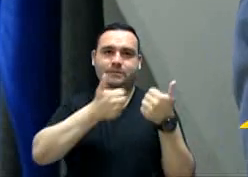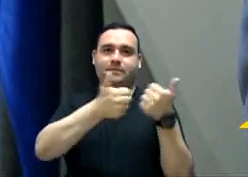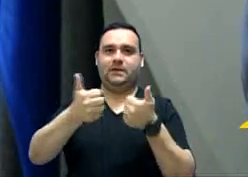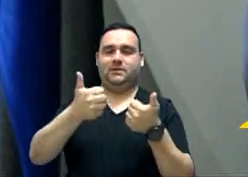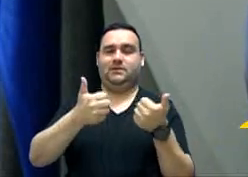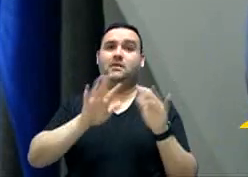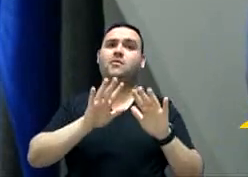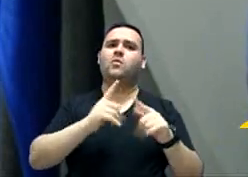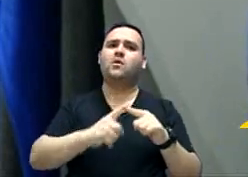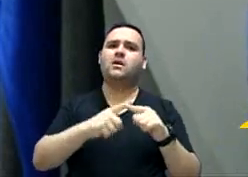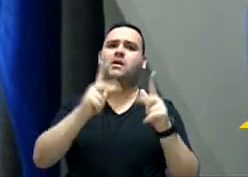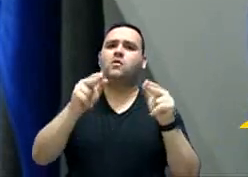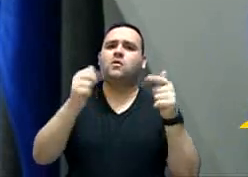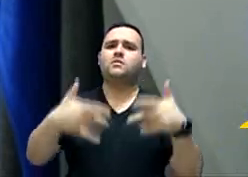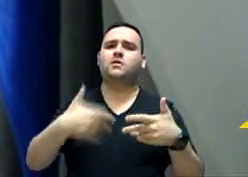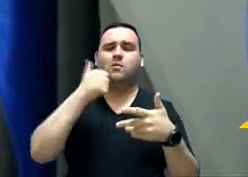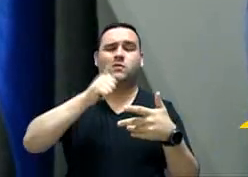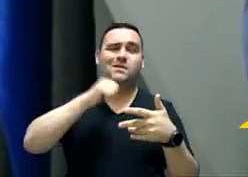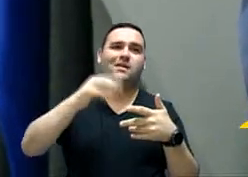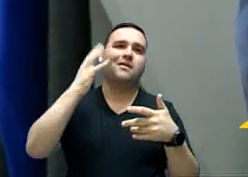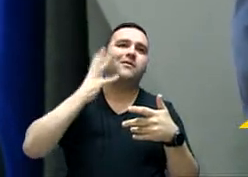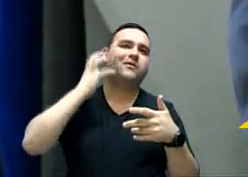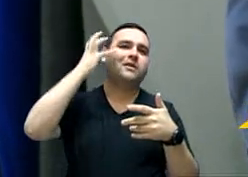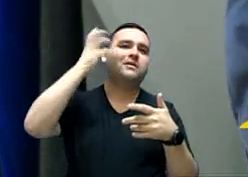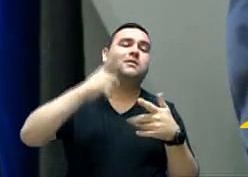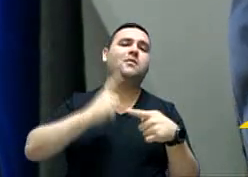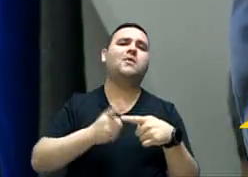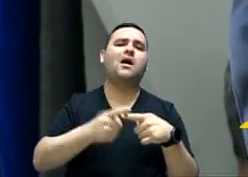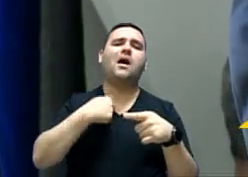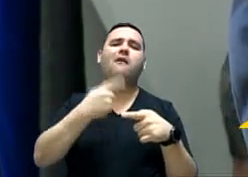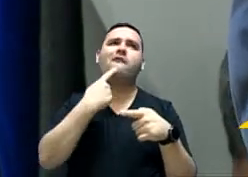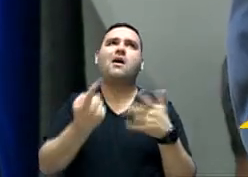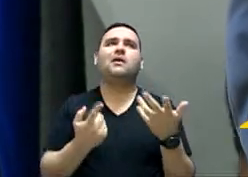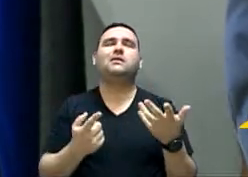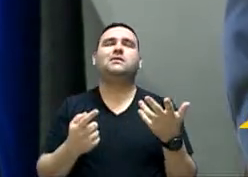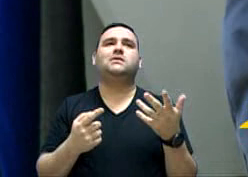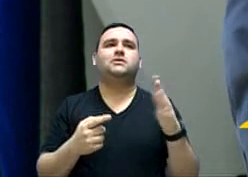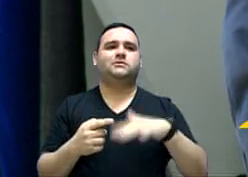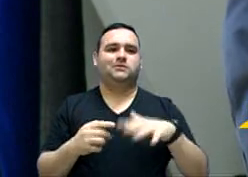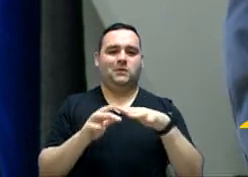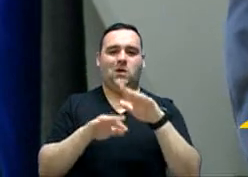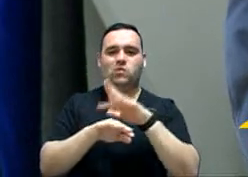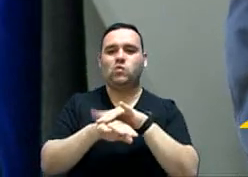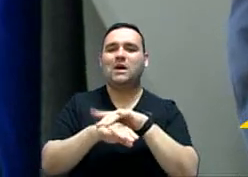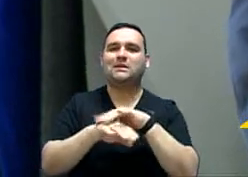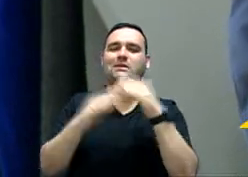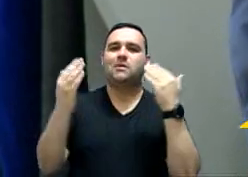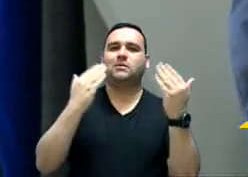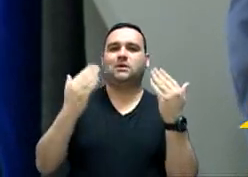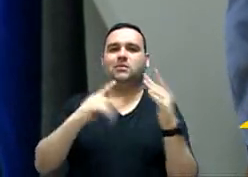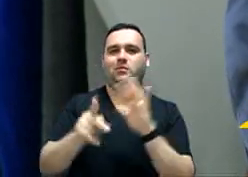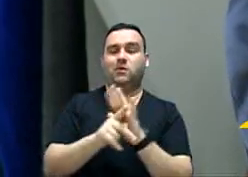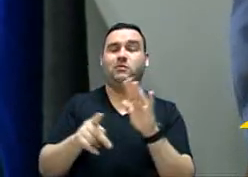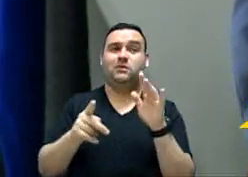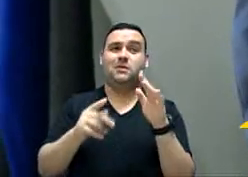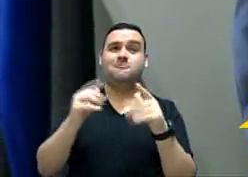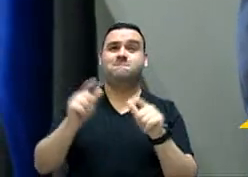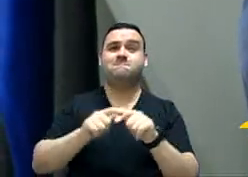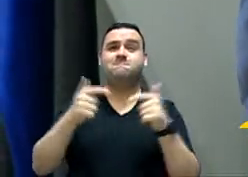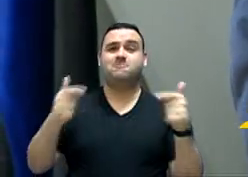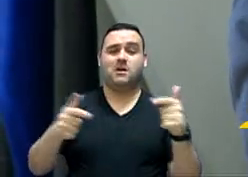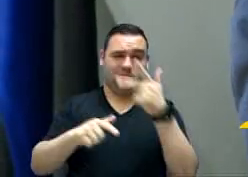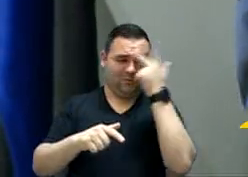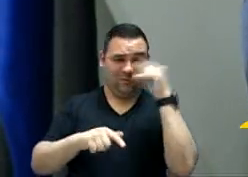aqui a vereadora Fernanda. Eu diria que na área de doenças psiquiátricas, a grande maioria